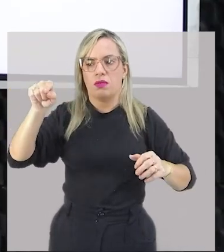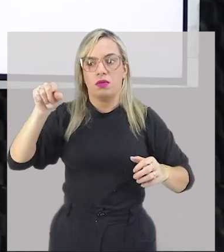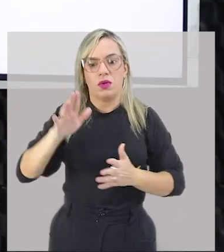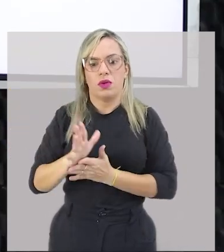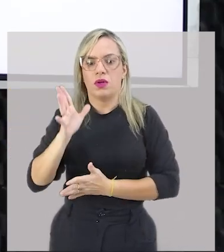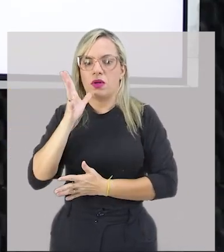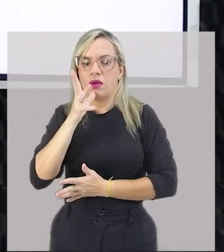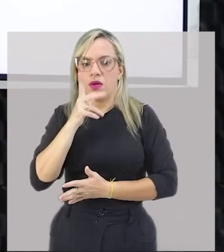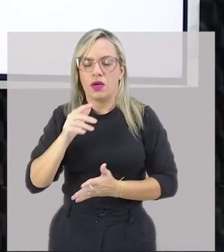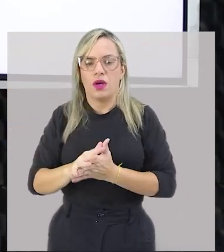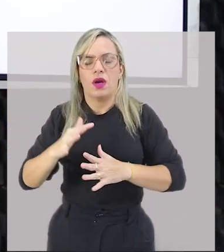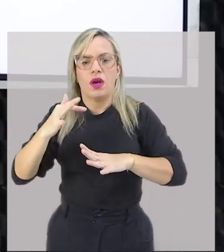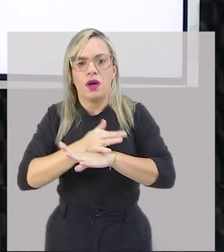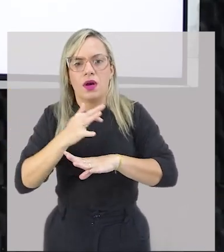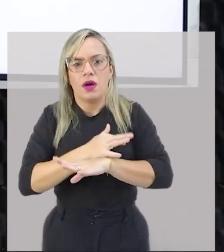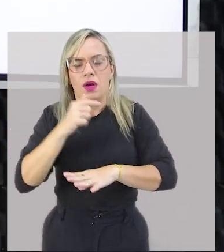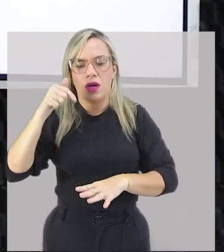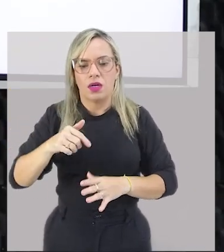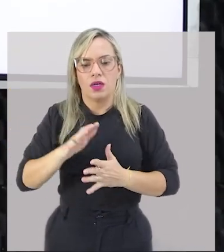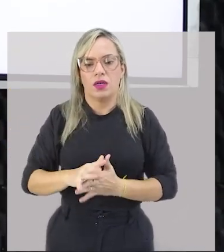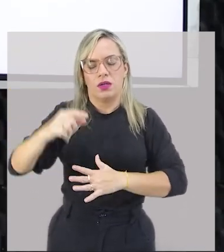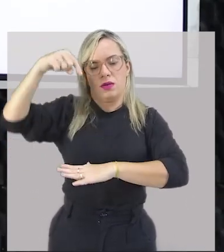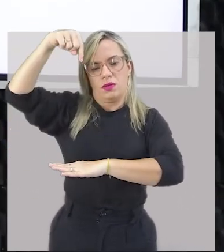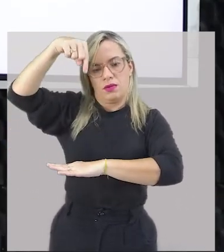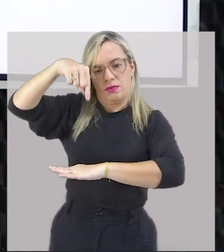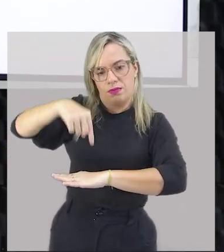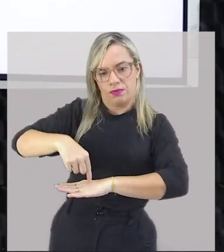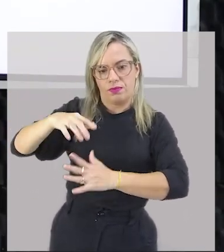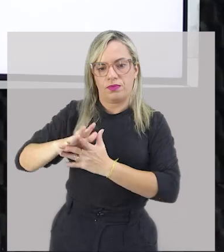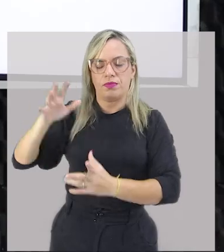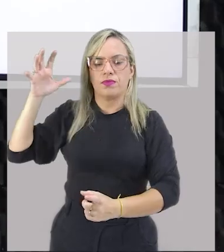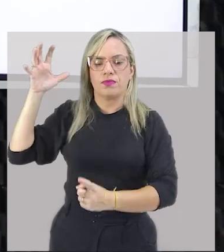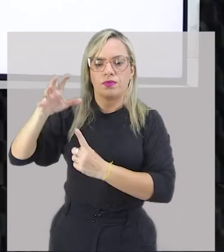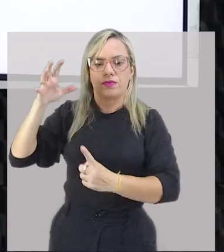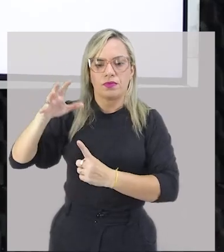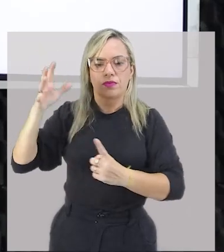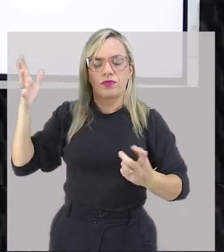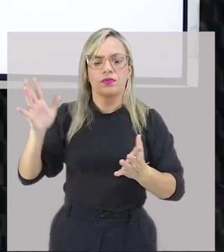na trajetória. Então, o que essa folha